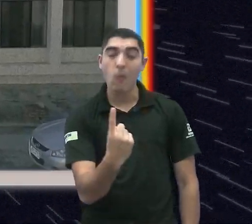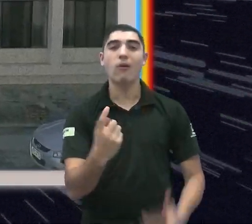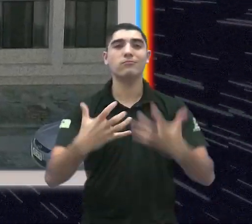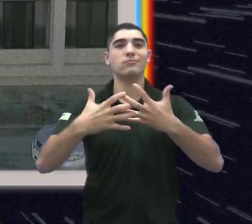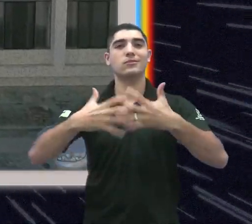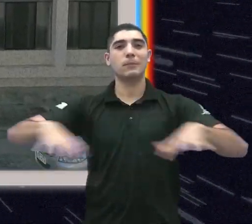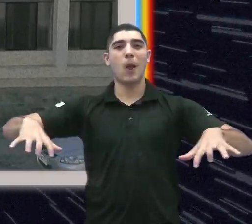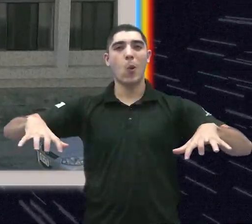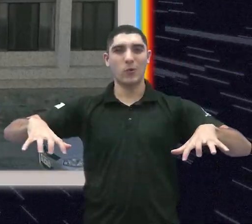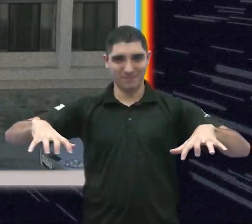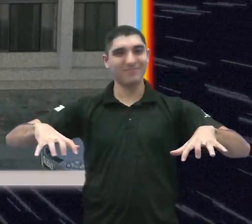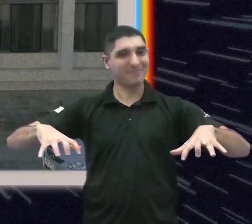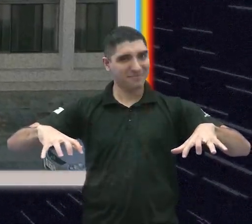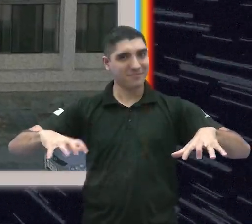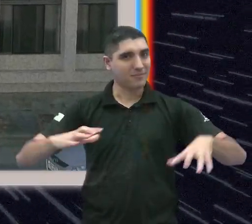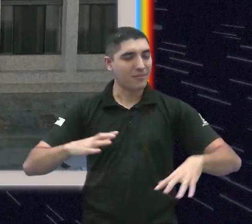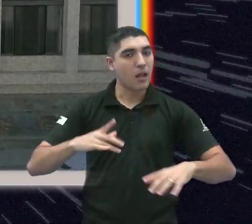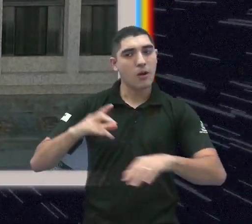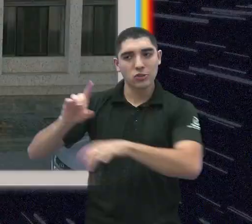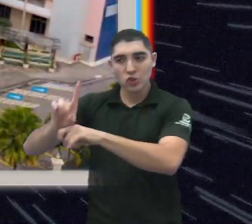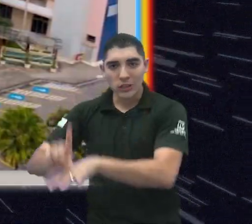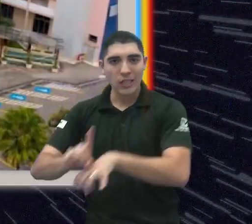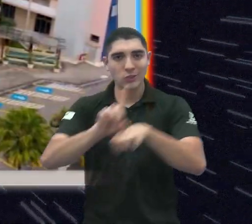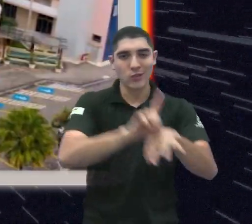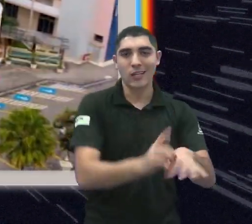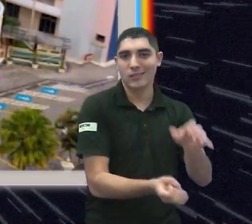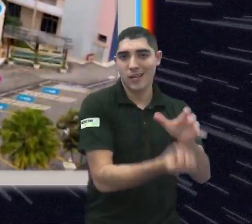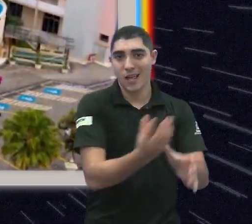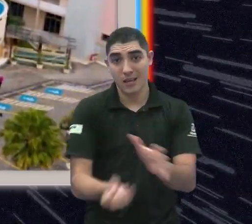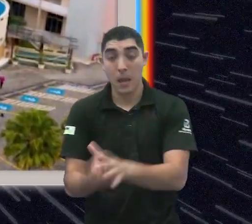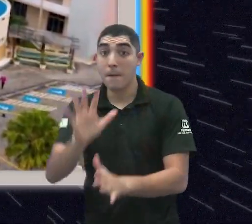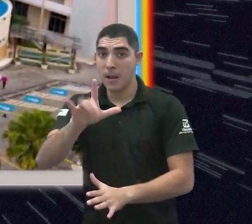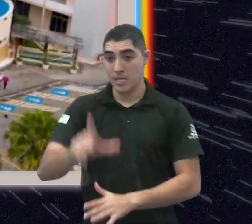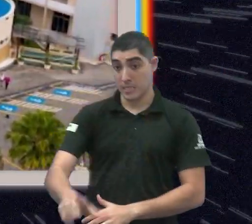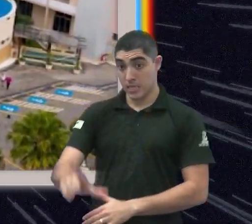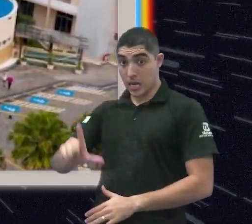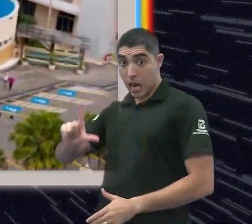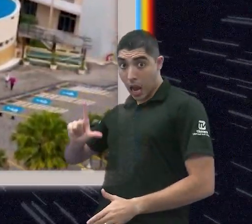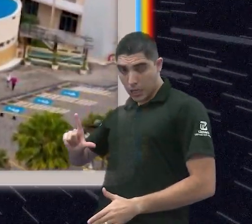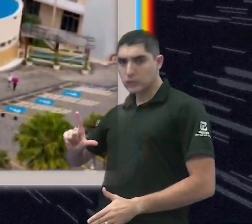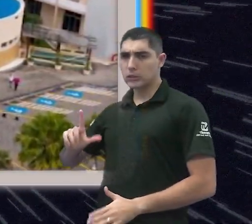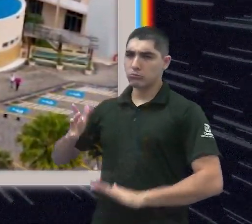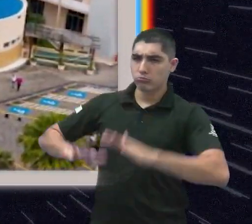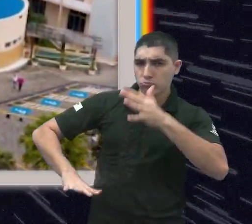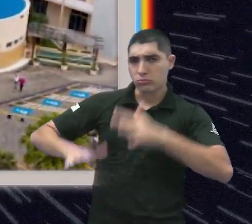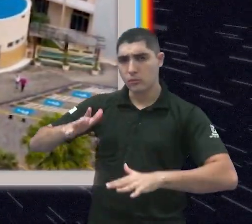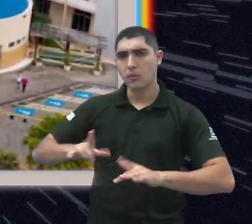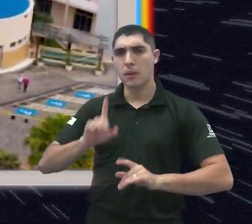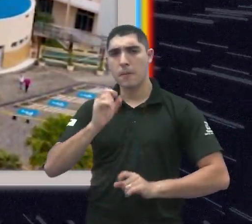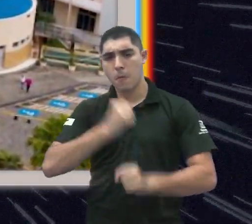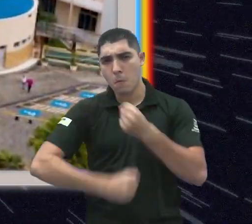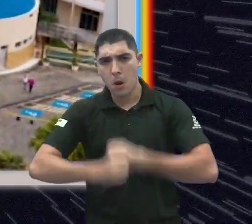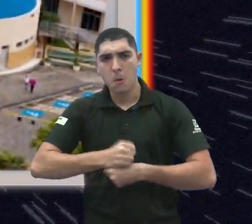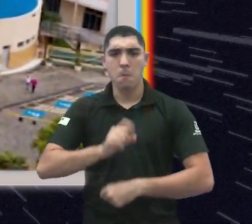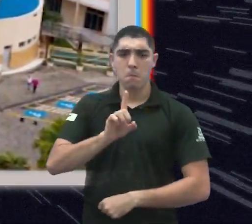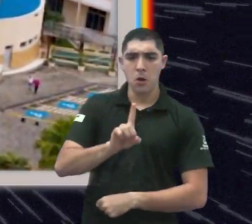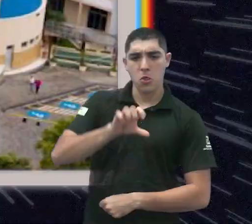1981, quando houve a separação. Mas esse processo já estava em tramitação desde o final dos